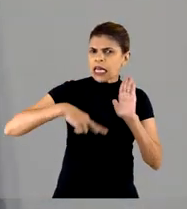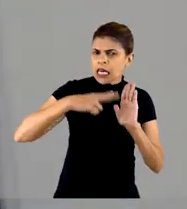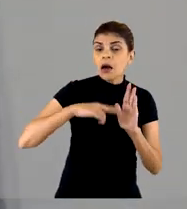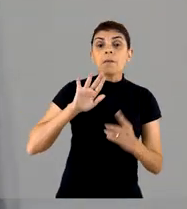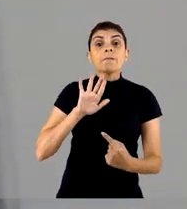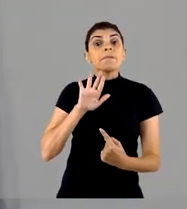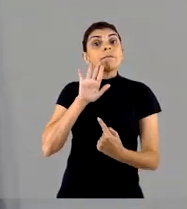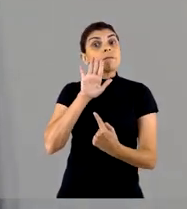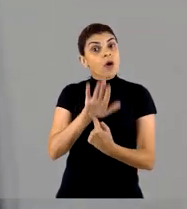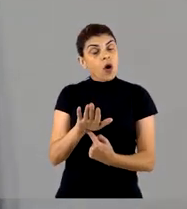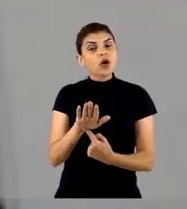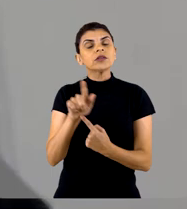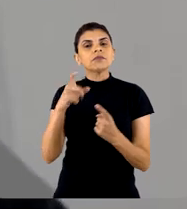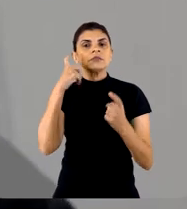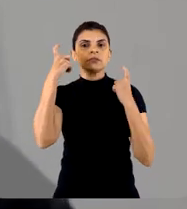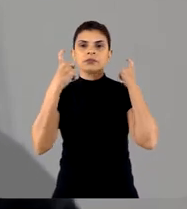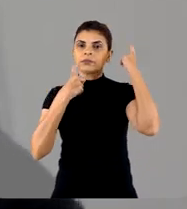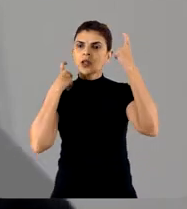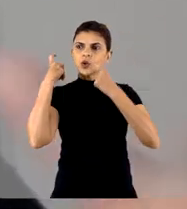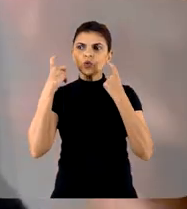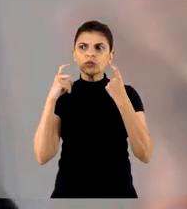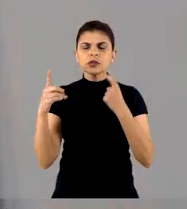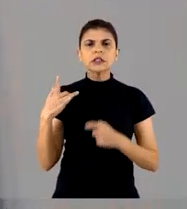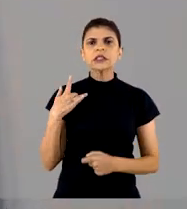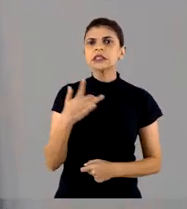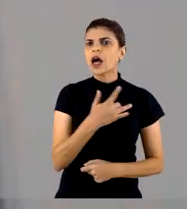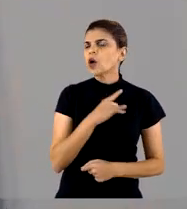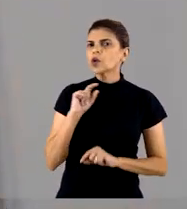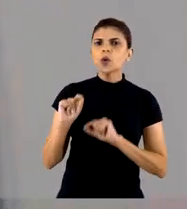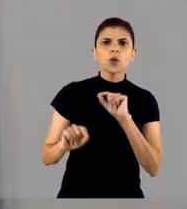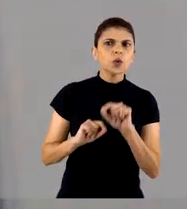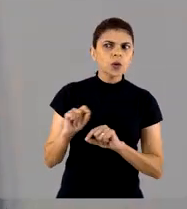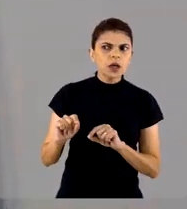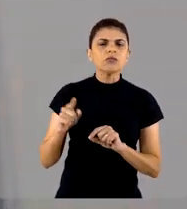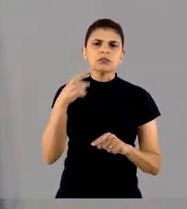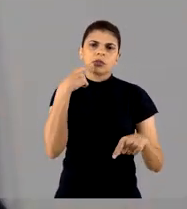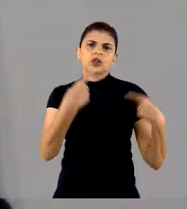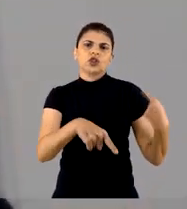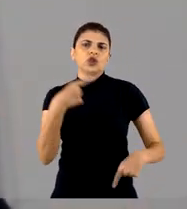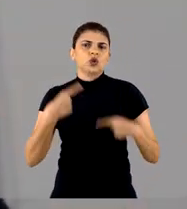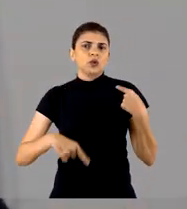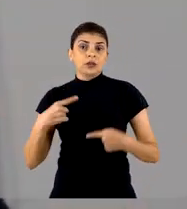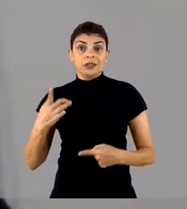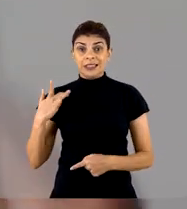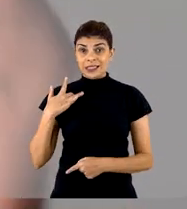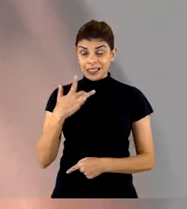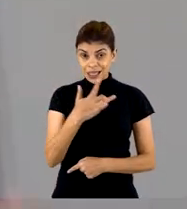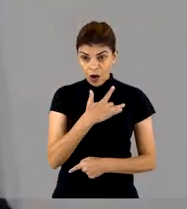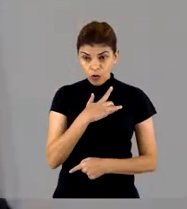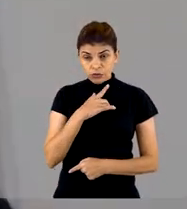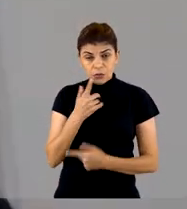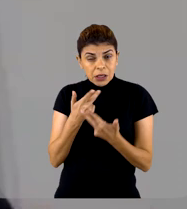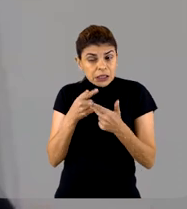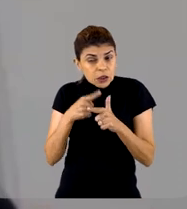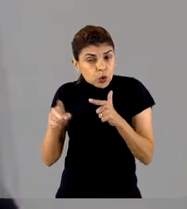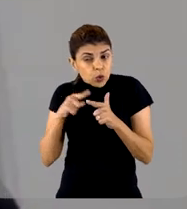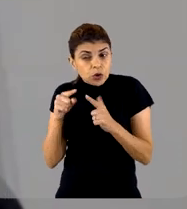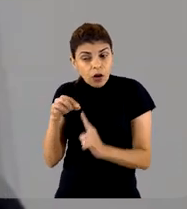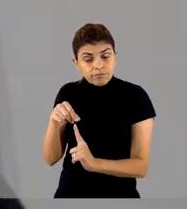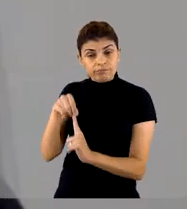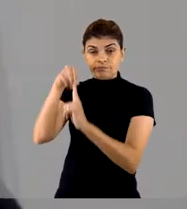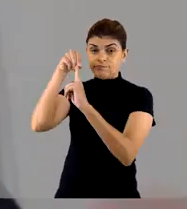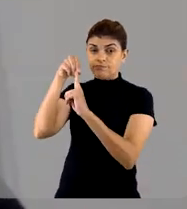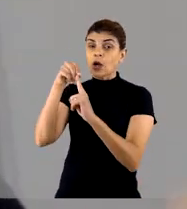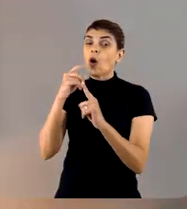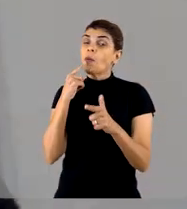que mostra justamente essa preocupação, ou seja, o que é saúde? Daí você começa a discutir. A saúde é uma questão pontual